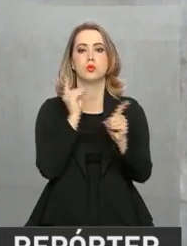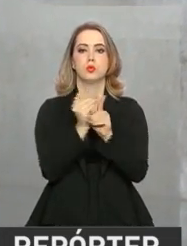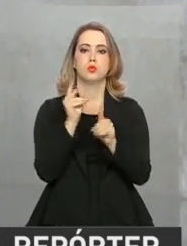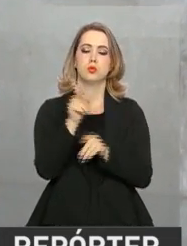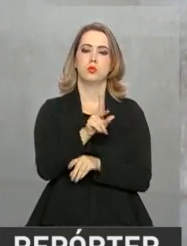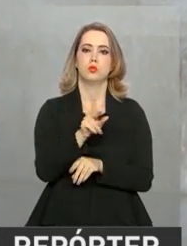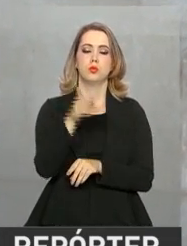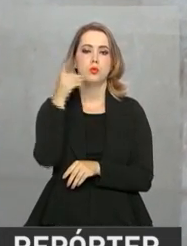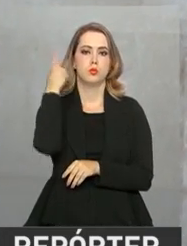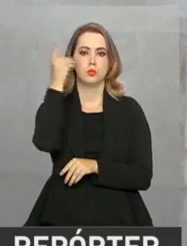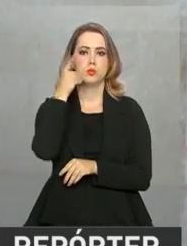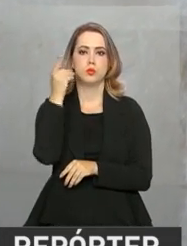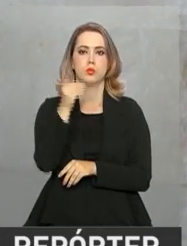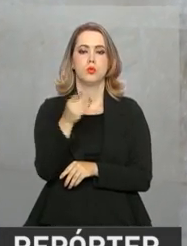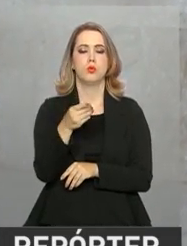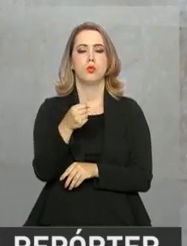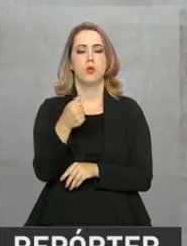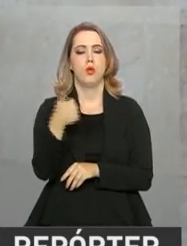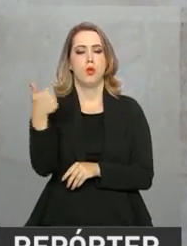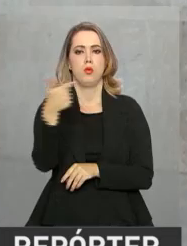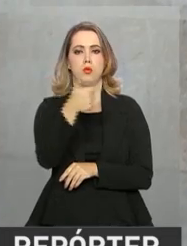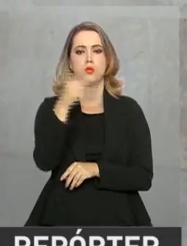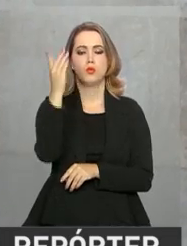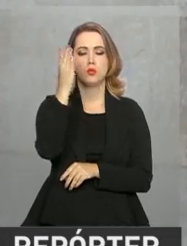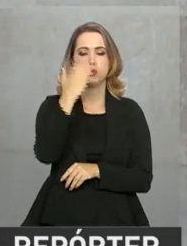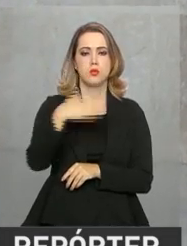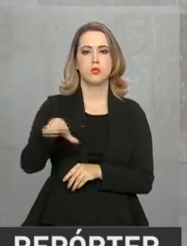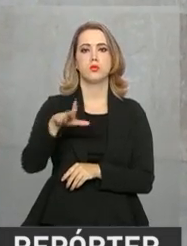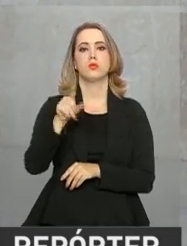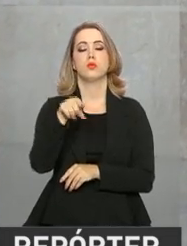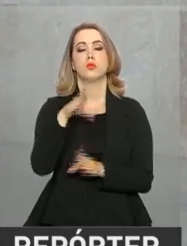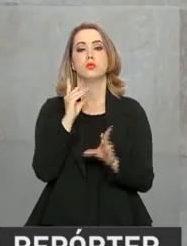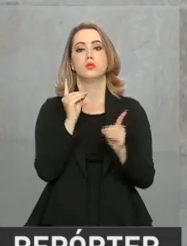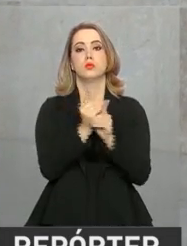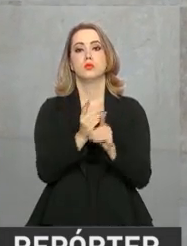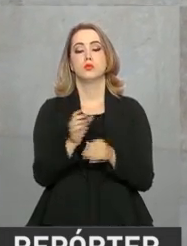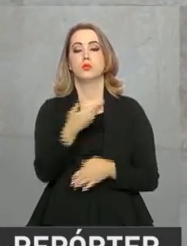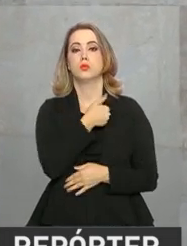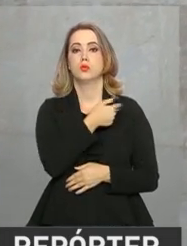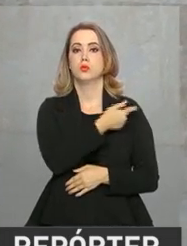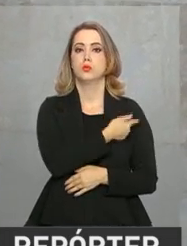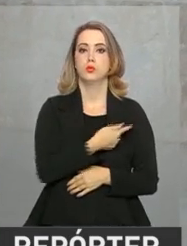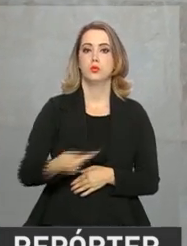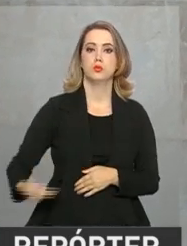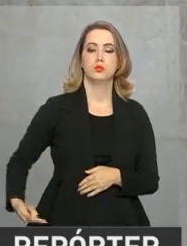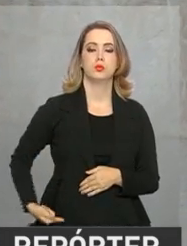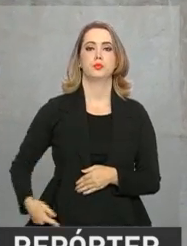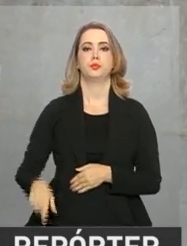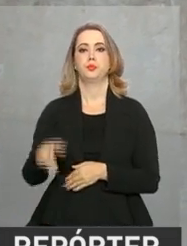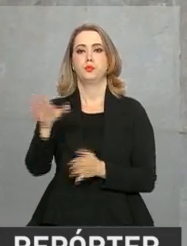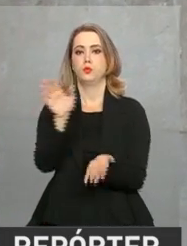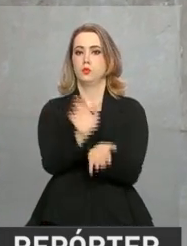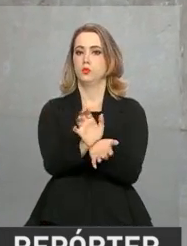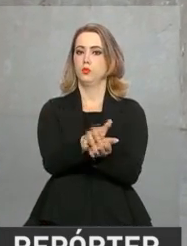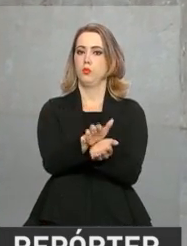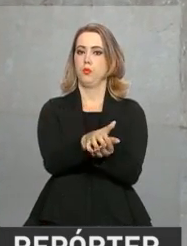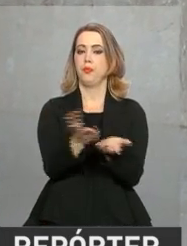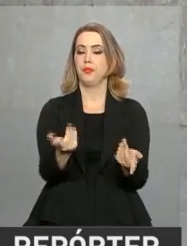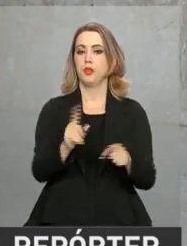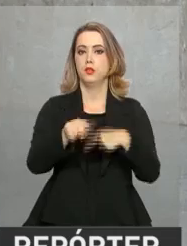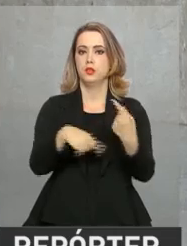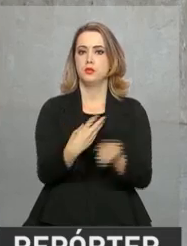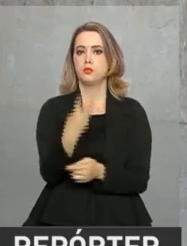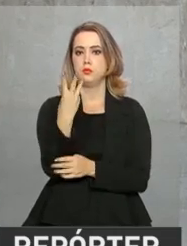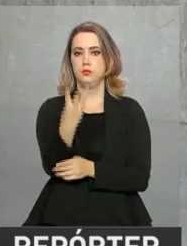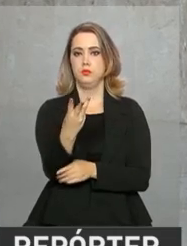Ao meio-dia e meia, o encontro foi com o governador de Pernambuco, Paulo Câmara. Agora à tarde, essa agenda prossegue. Às